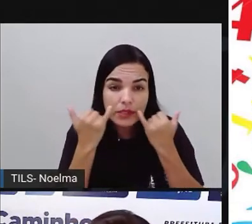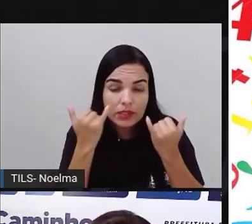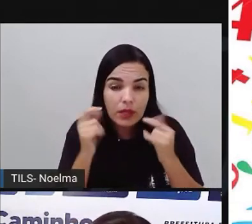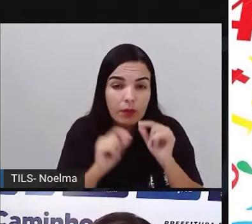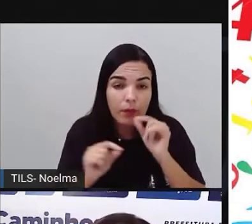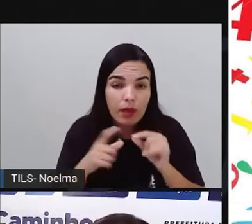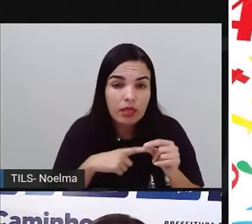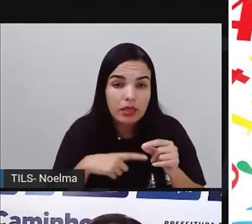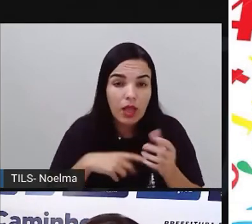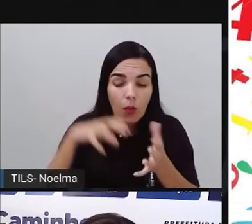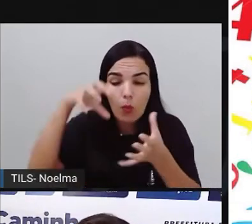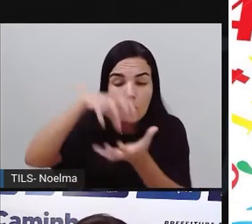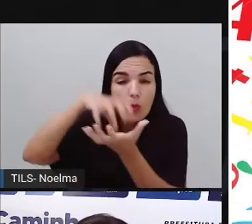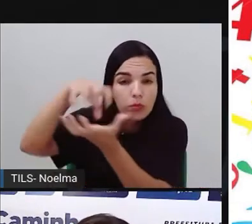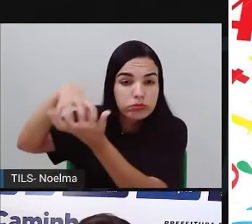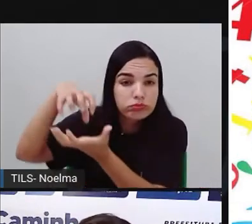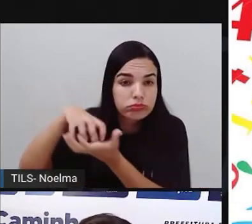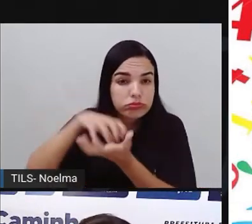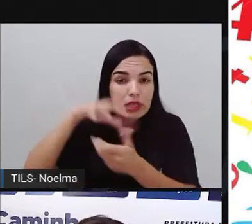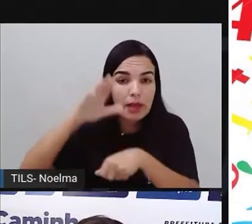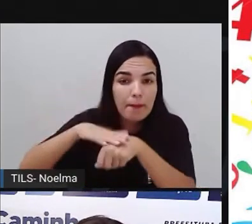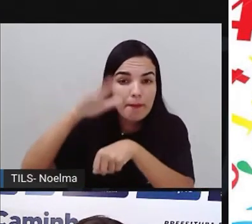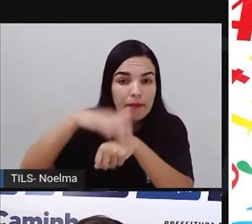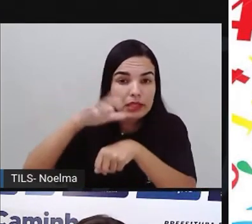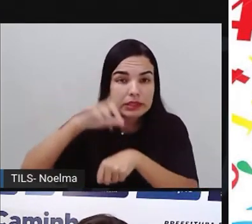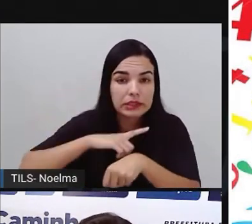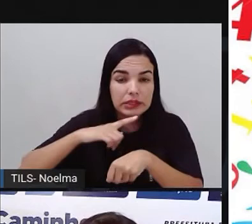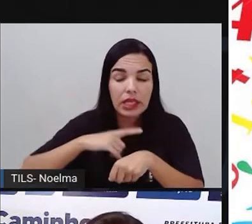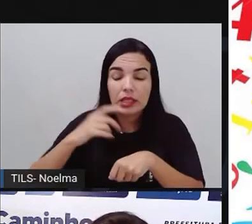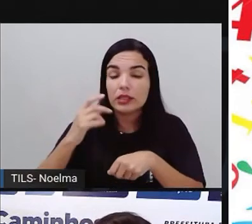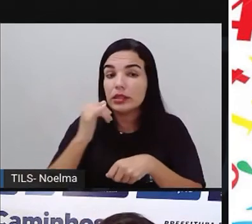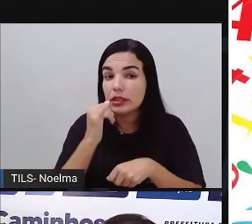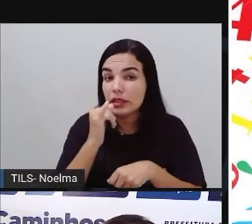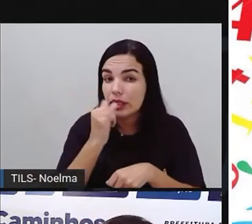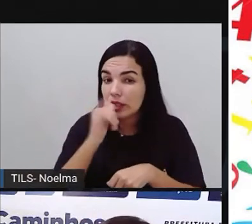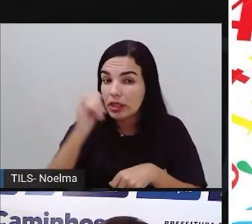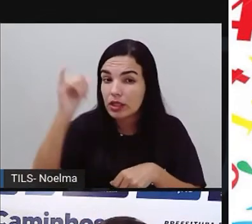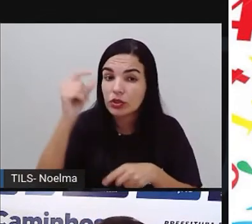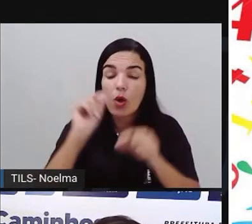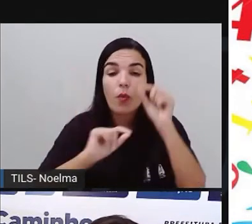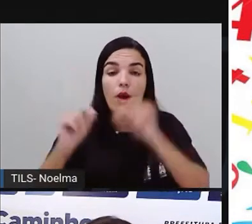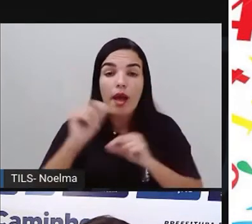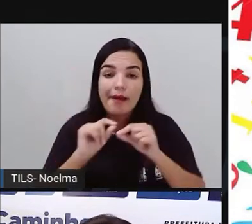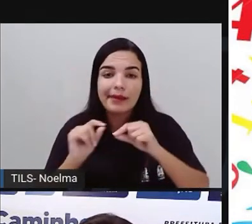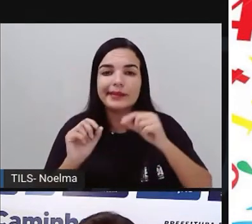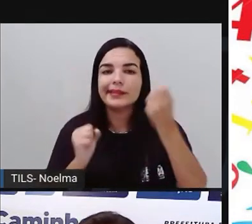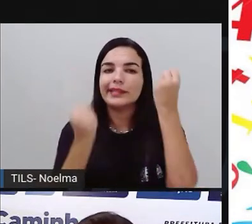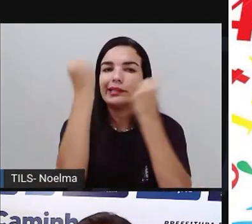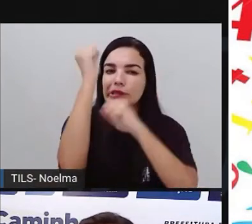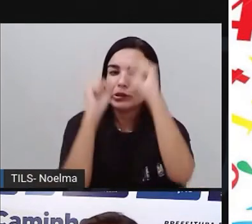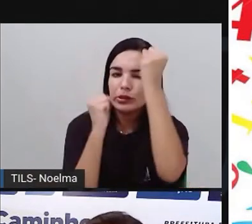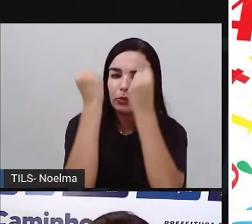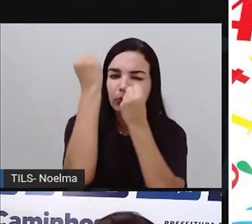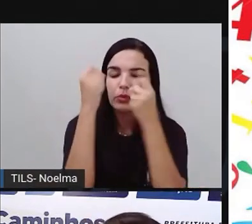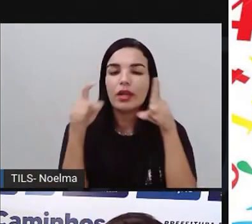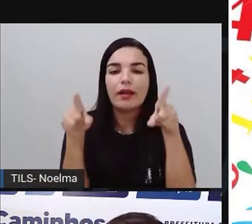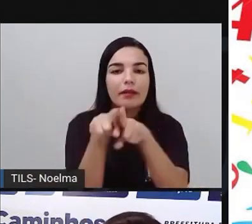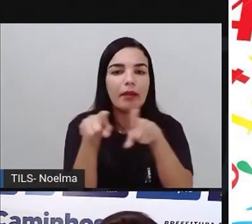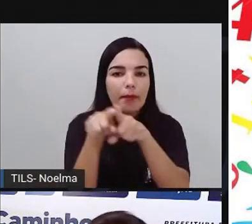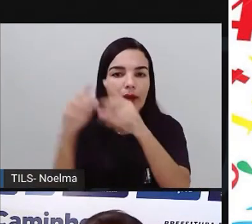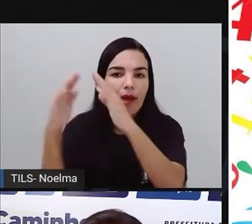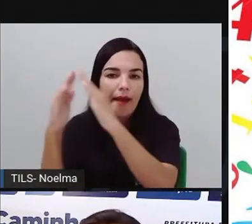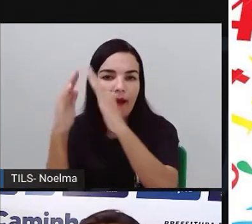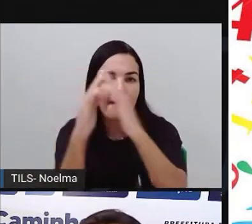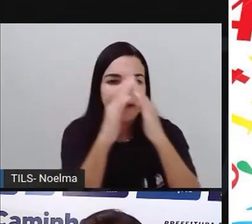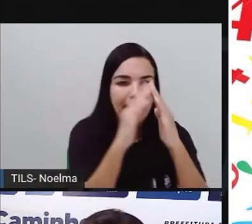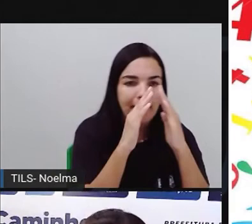mais consomem energia, nós percebemos aí o setor industrial e também o setor residencial